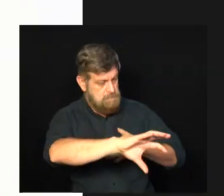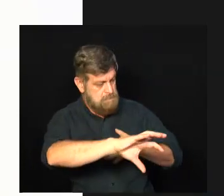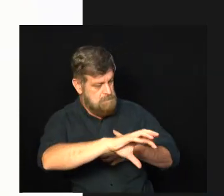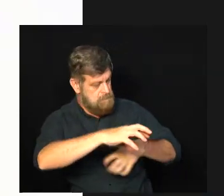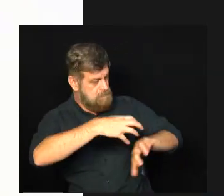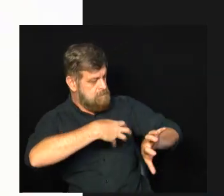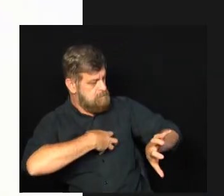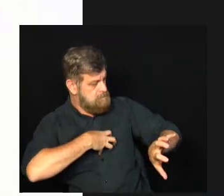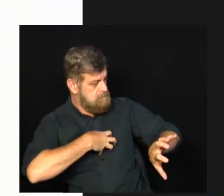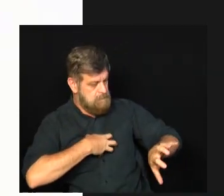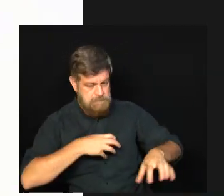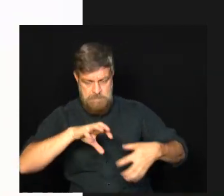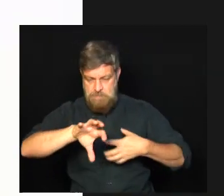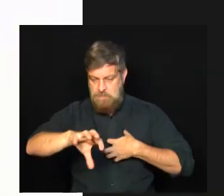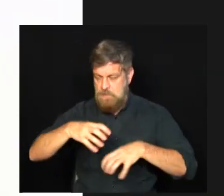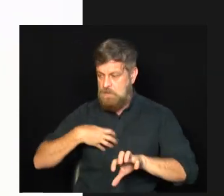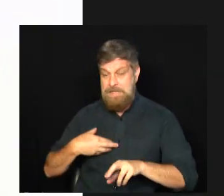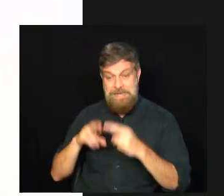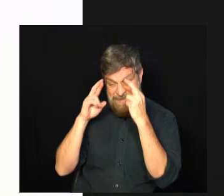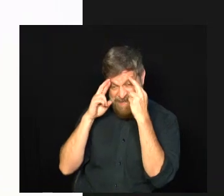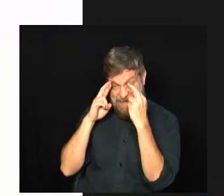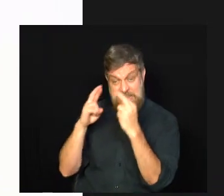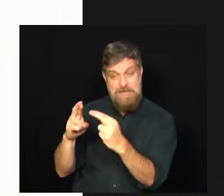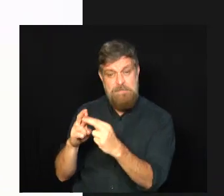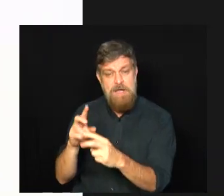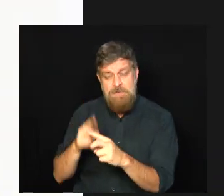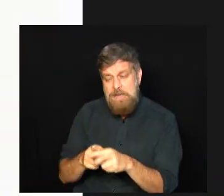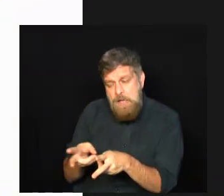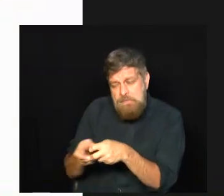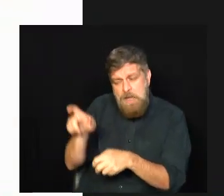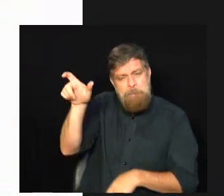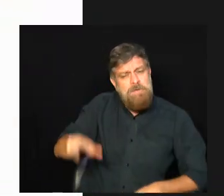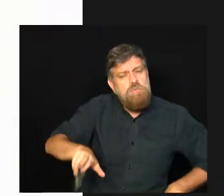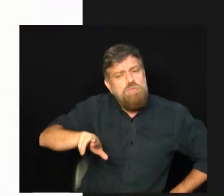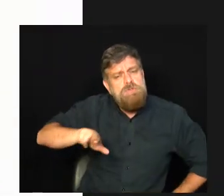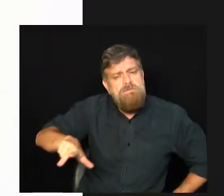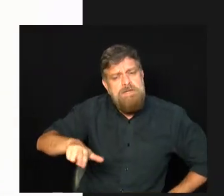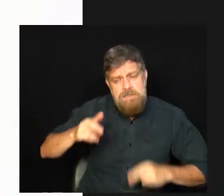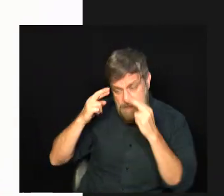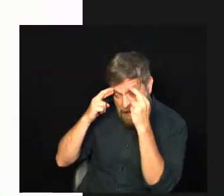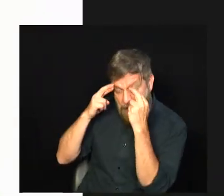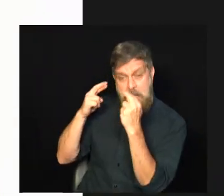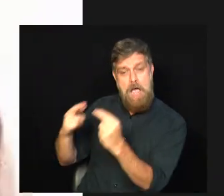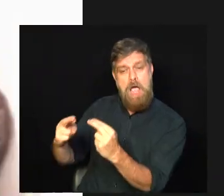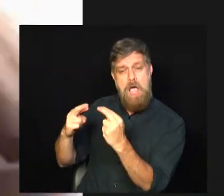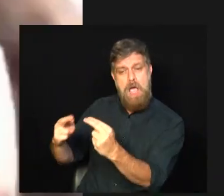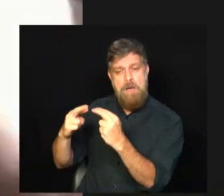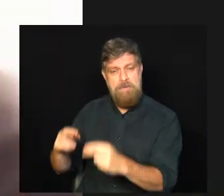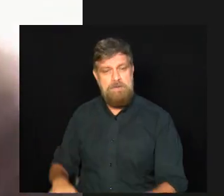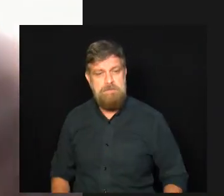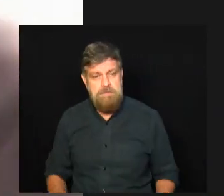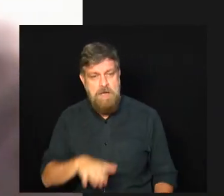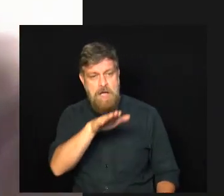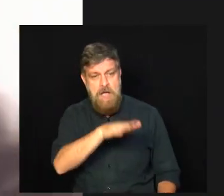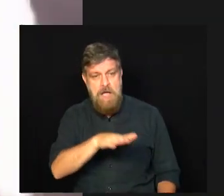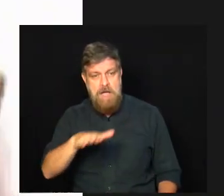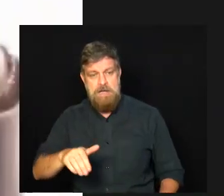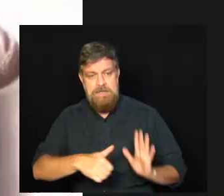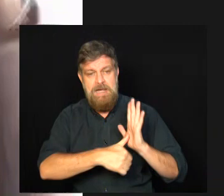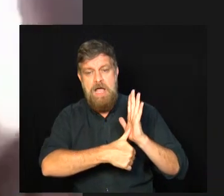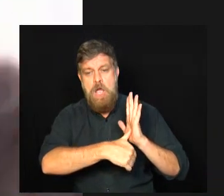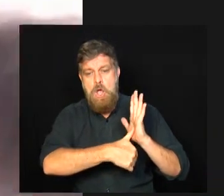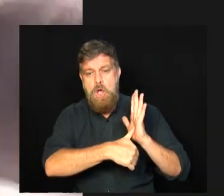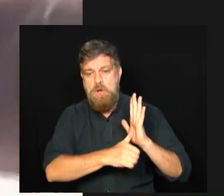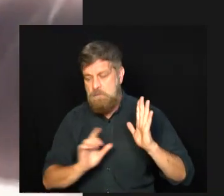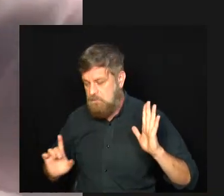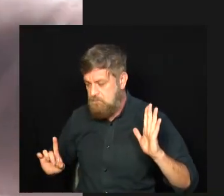começa a respeitar o diferente. Por que eu digo que a criança ir ao clube,